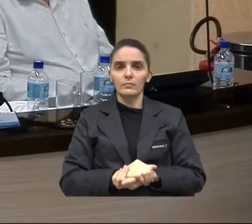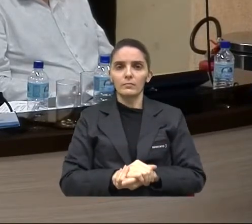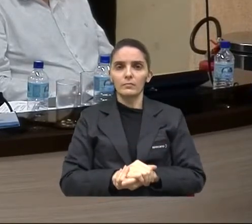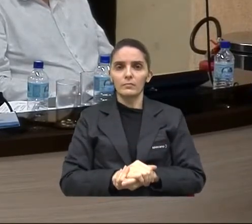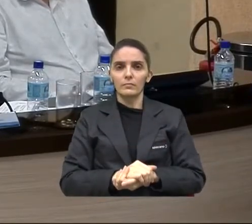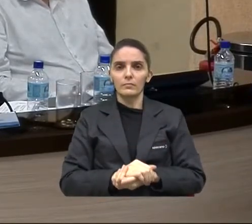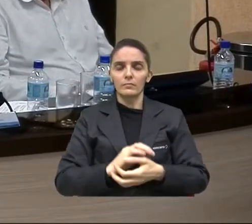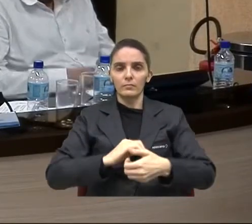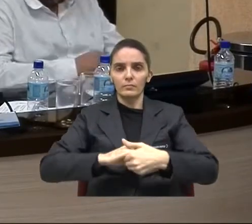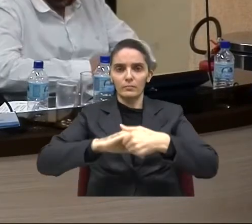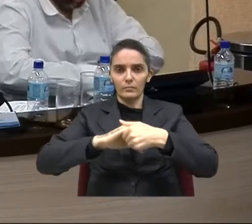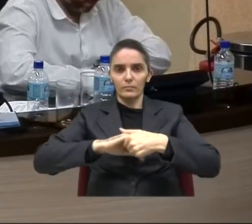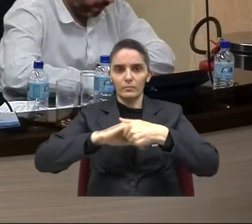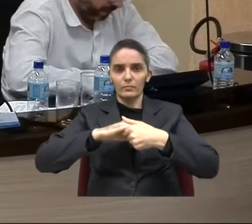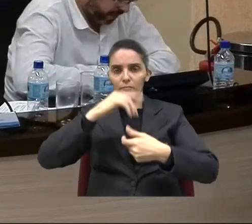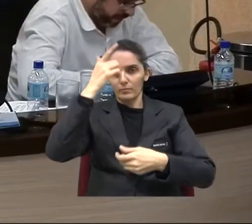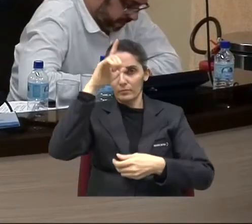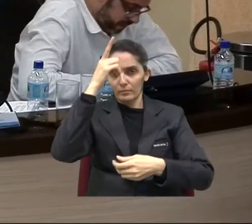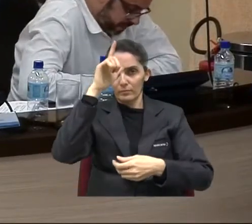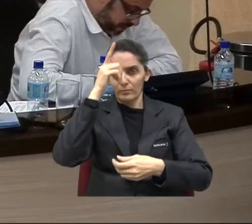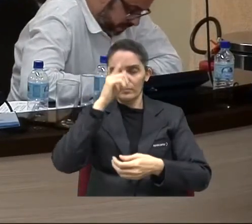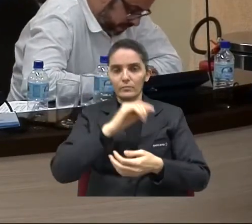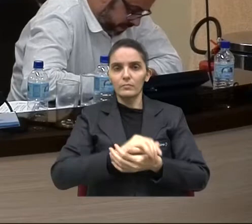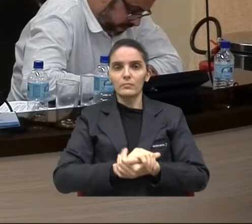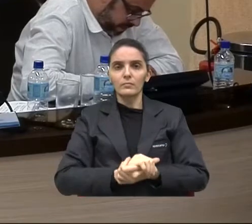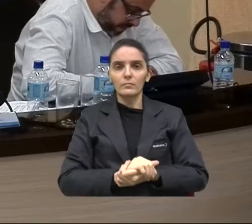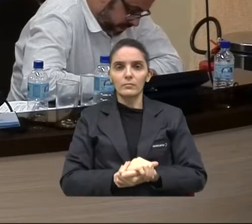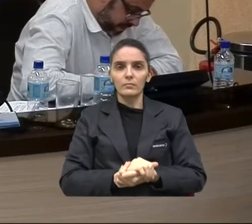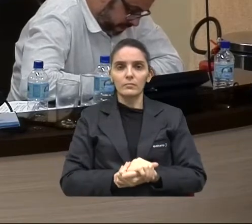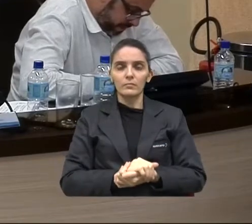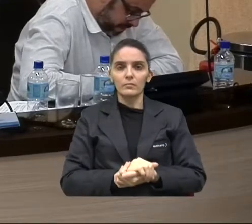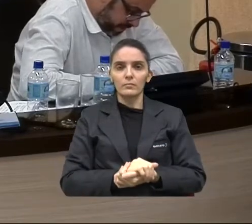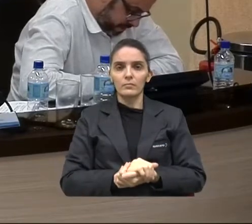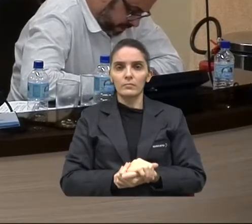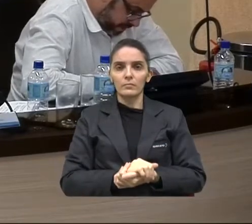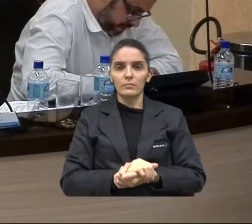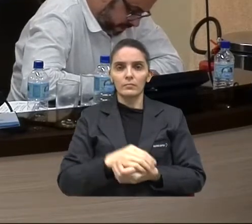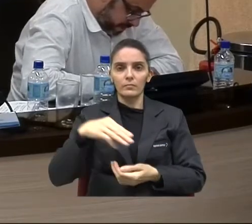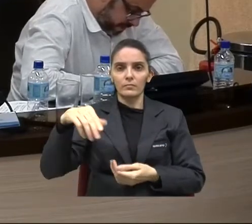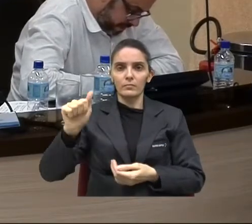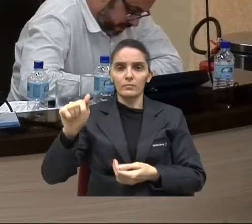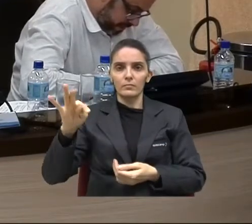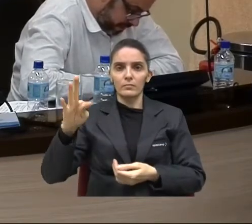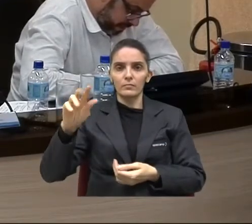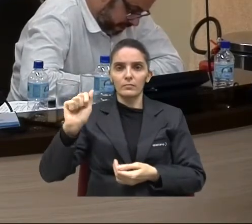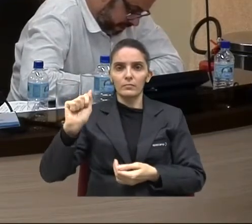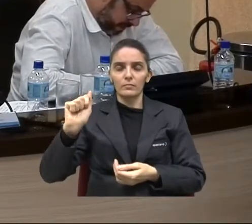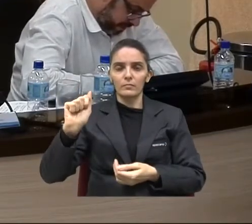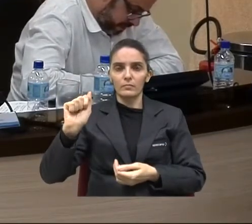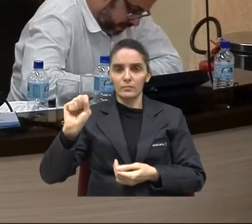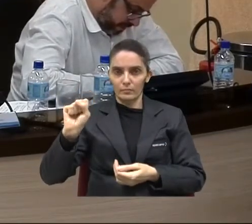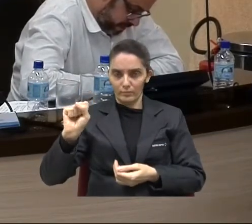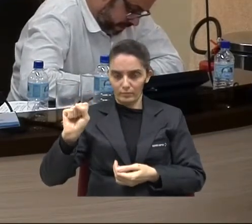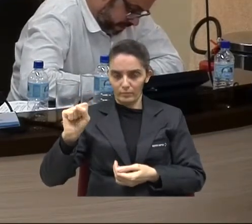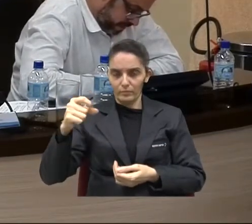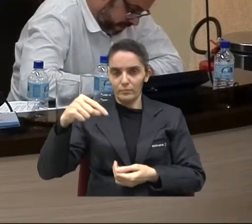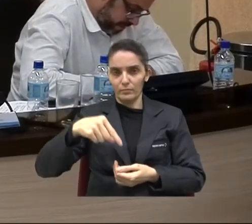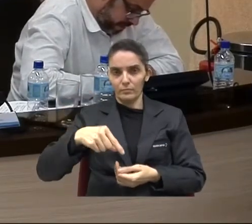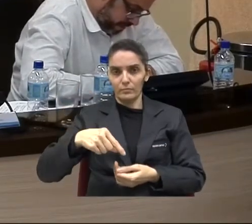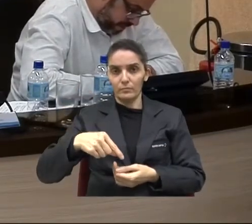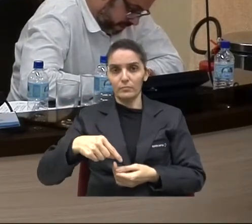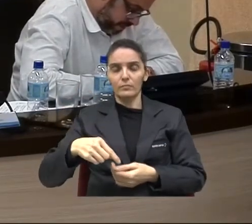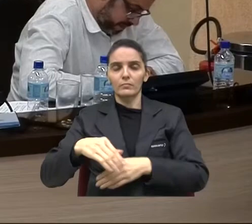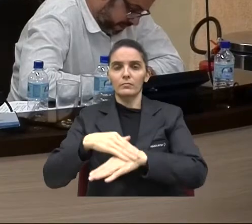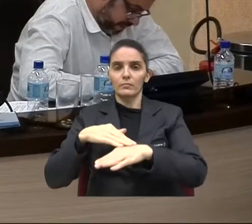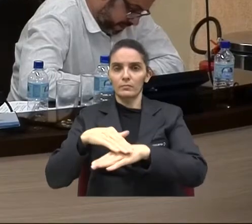quero parabenizar o alemão pelas palavras, e é isto mesmo. Matias Raso esteve aqui para discorrer sobre o